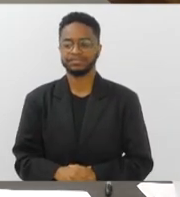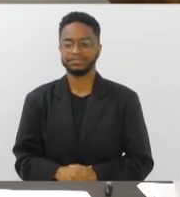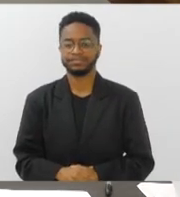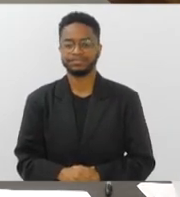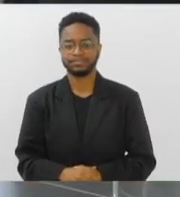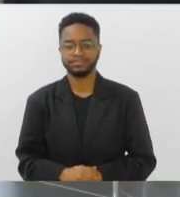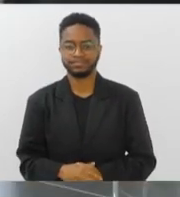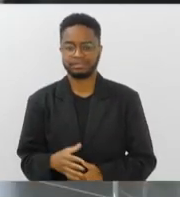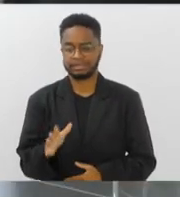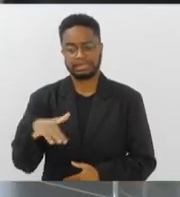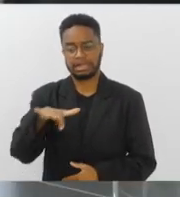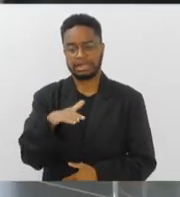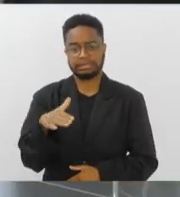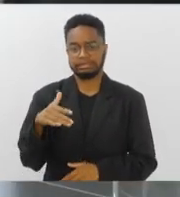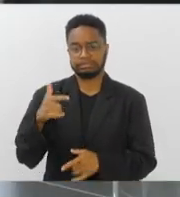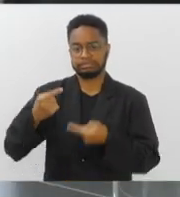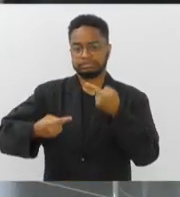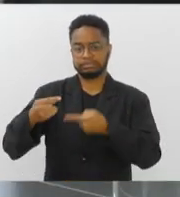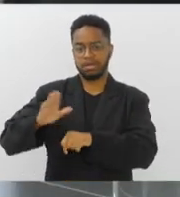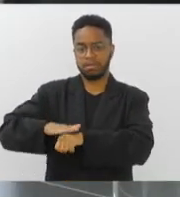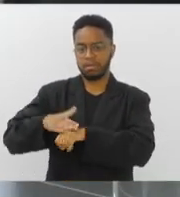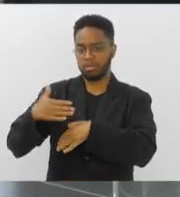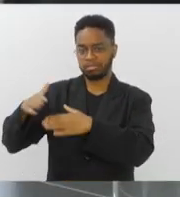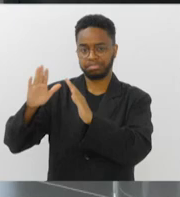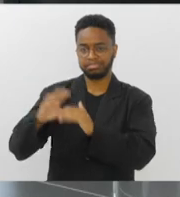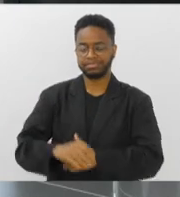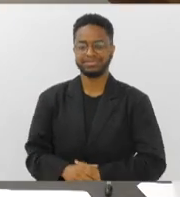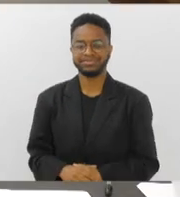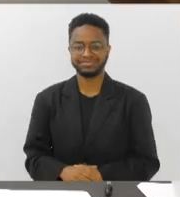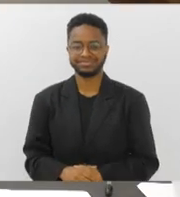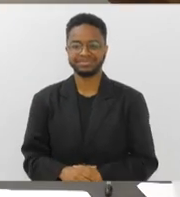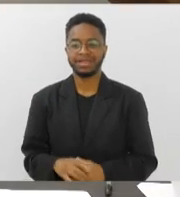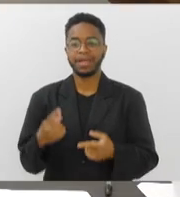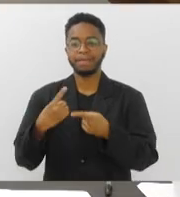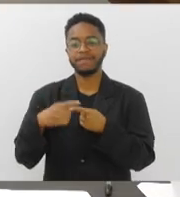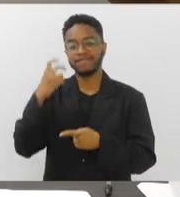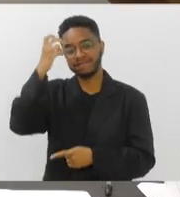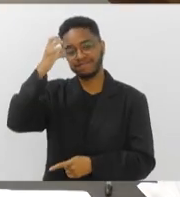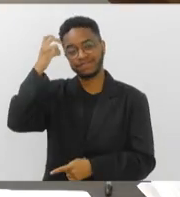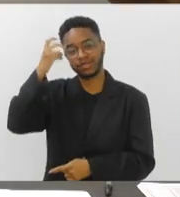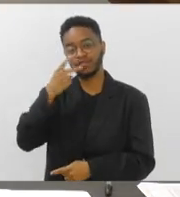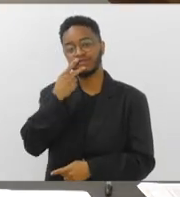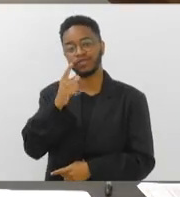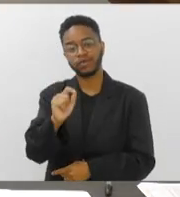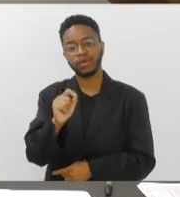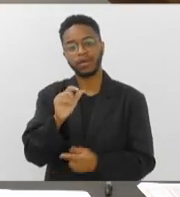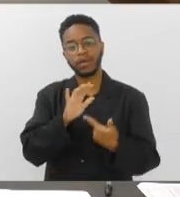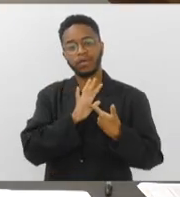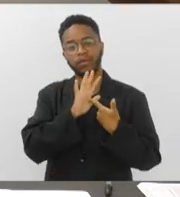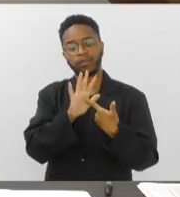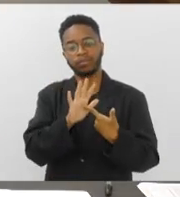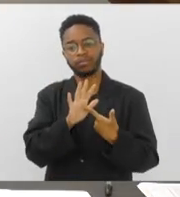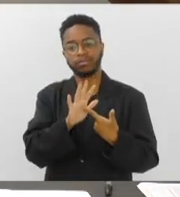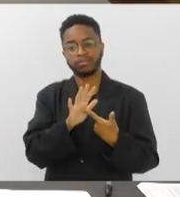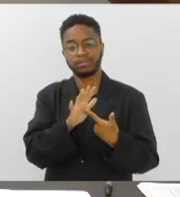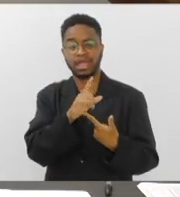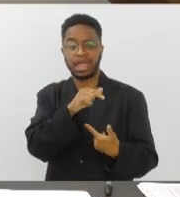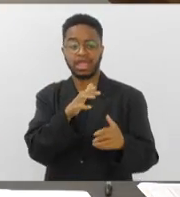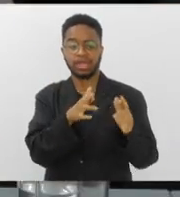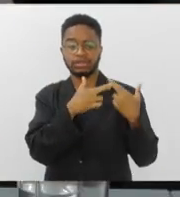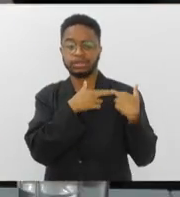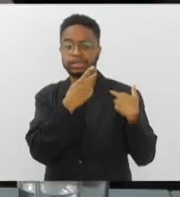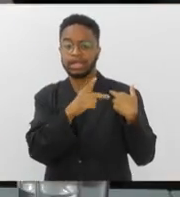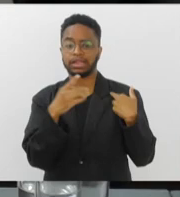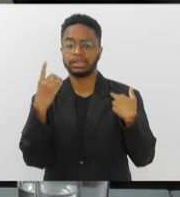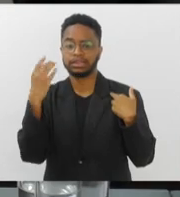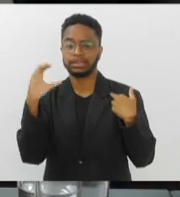Eles que se entendam, eles que se entendam. É, porque a Verônica salveu de memória, apresentou... A jurisdição dela vai até Niterói. Não, ela apresentou,